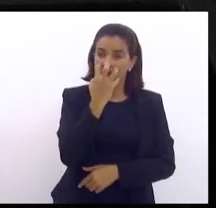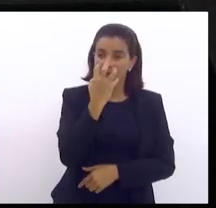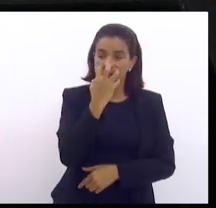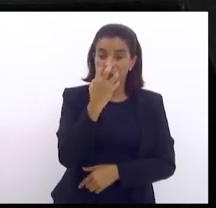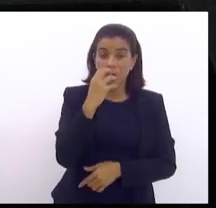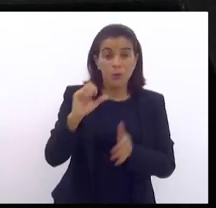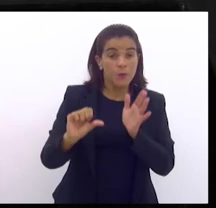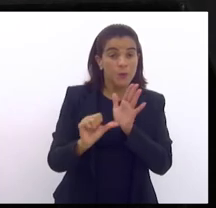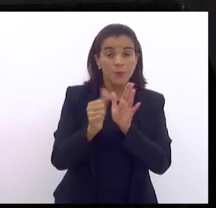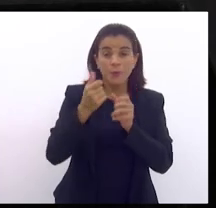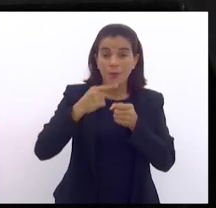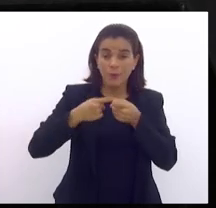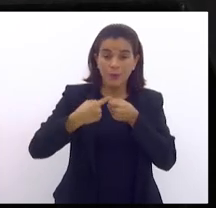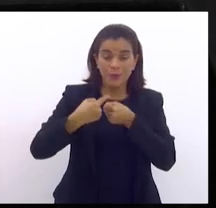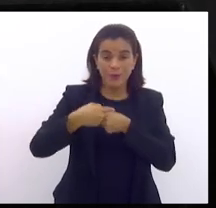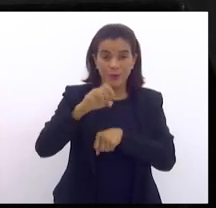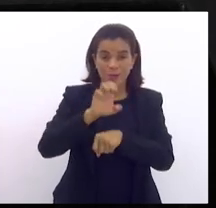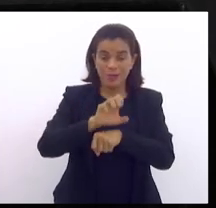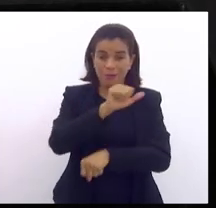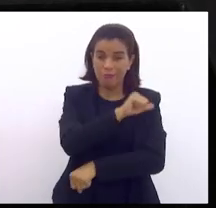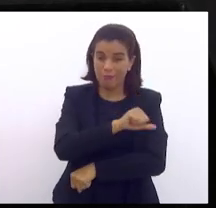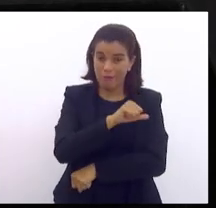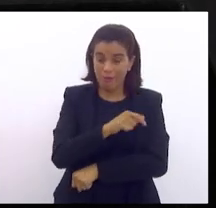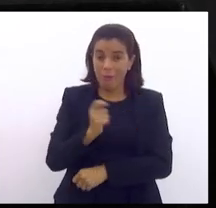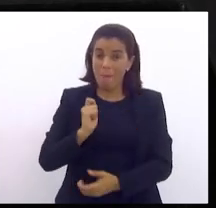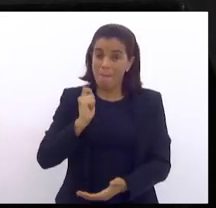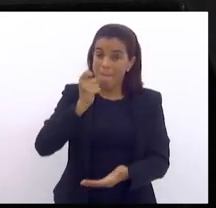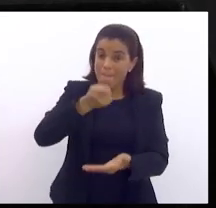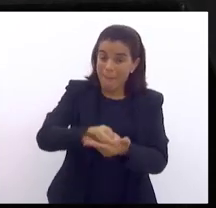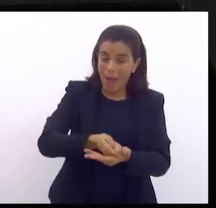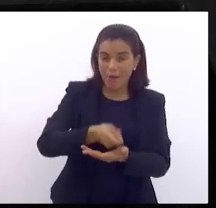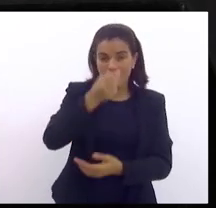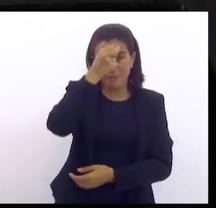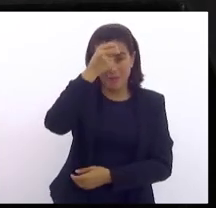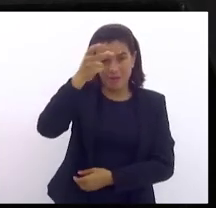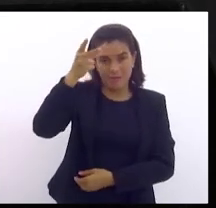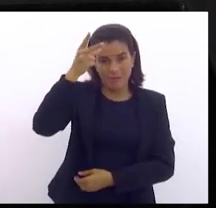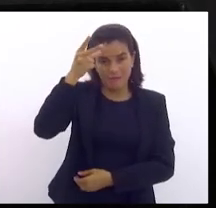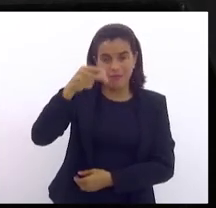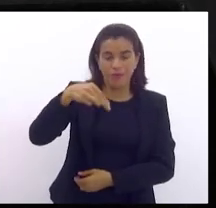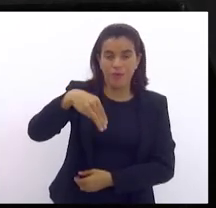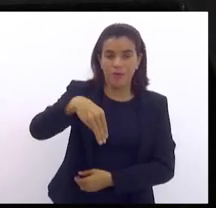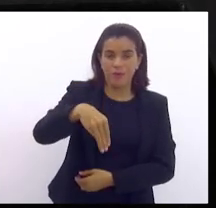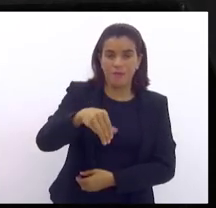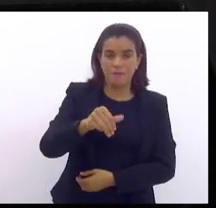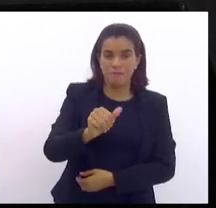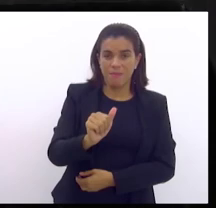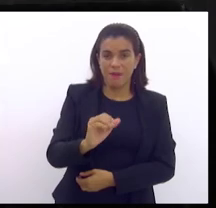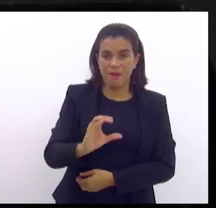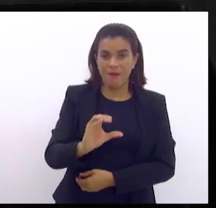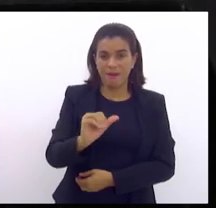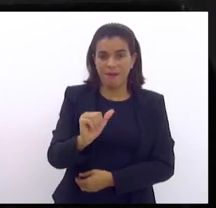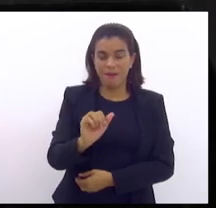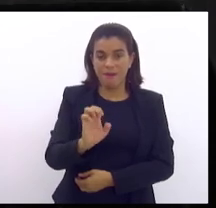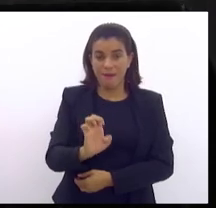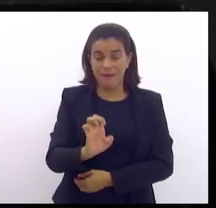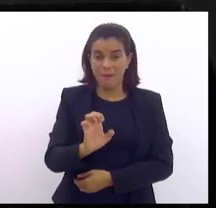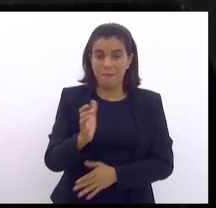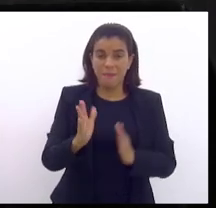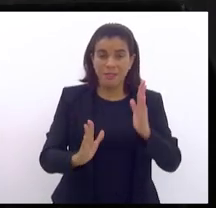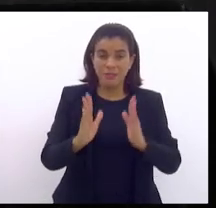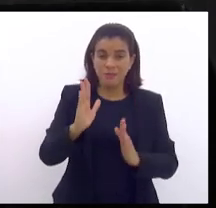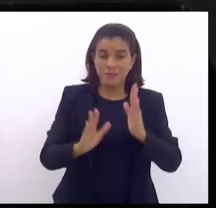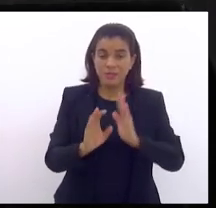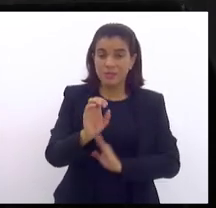do interior do Estado do Rio de Janeiro, custeado pela Prefeitura de Macaé, em torno de 7 milhões de reais